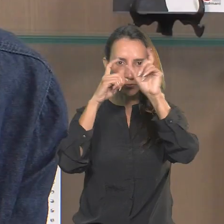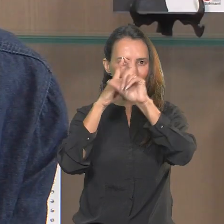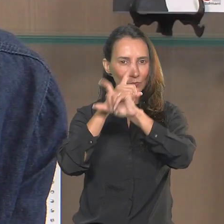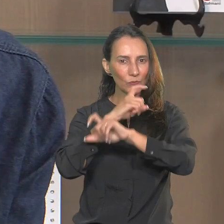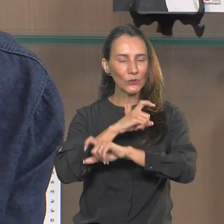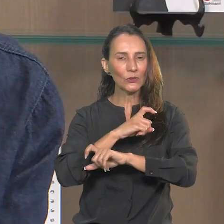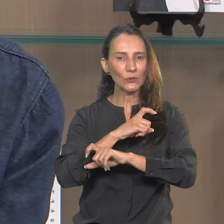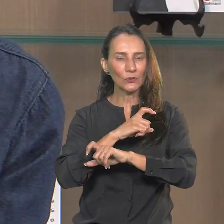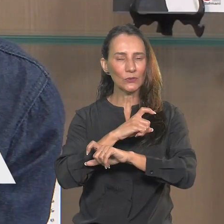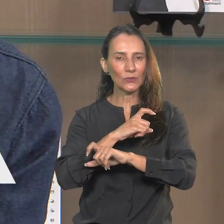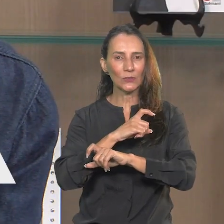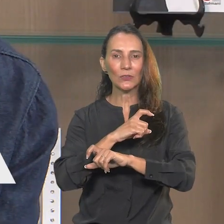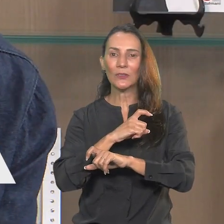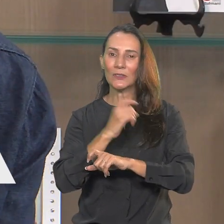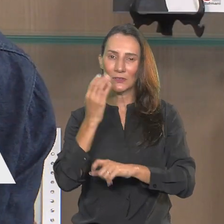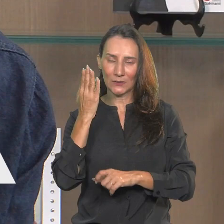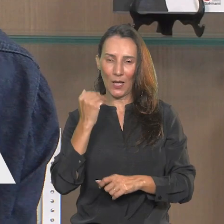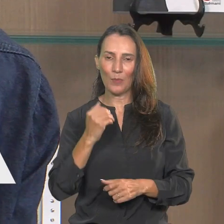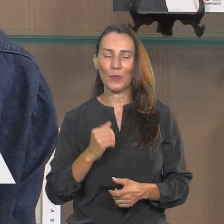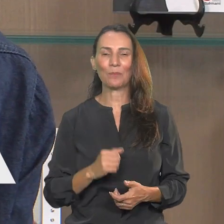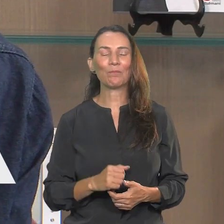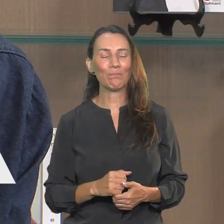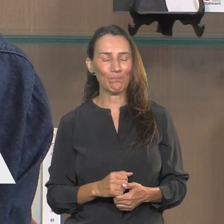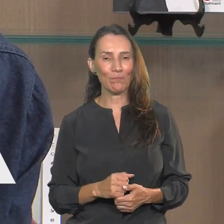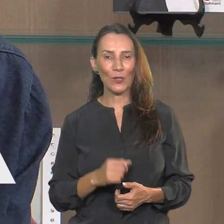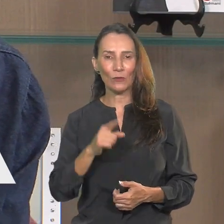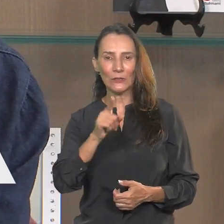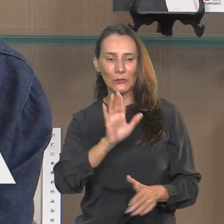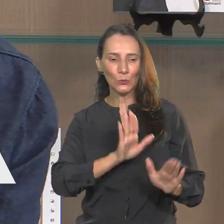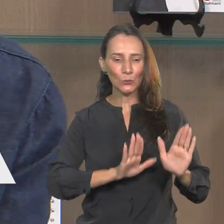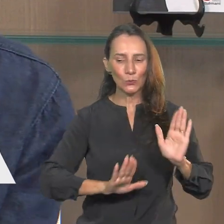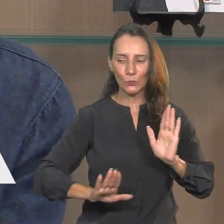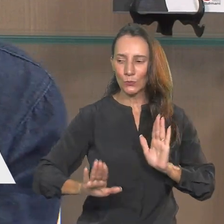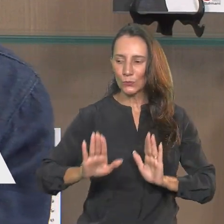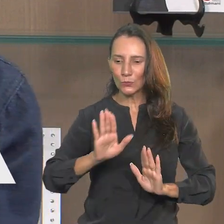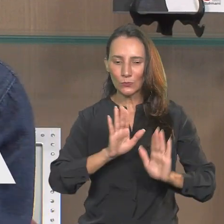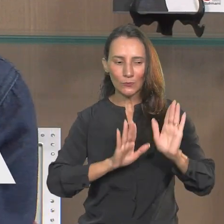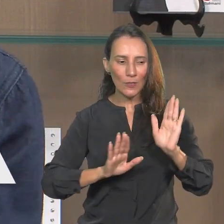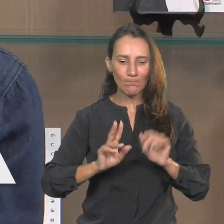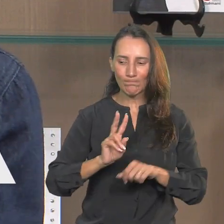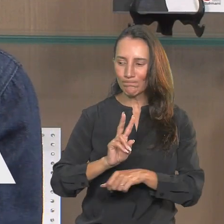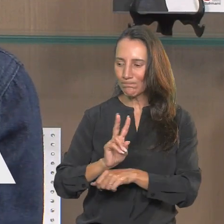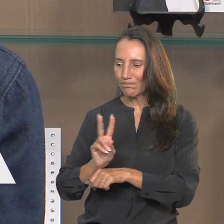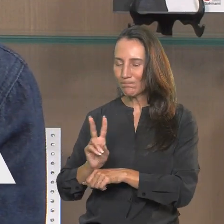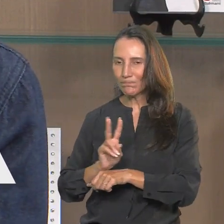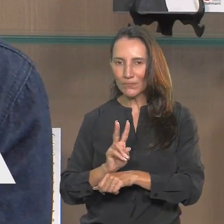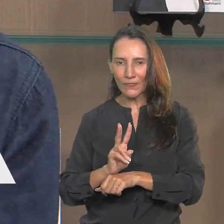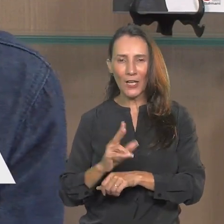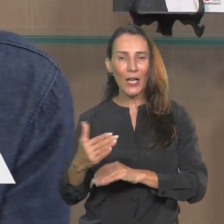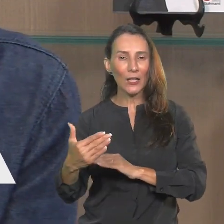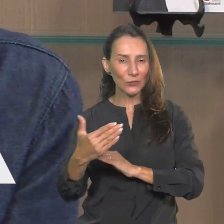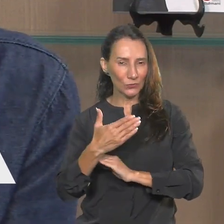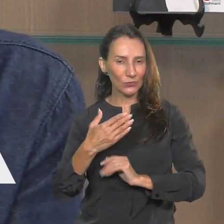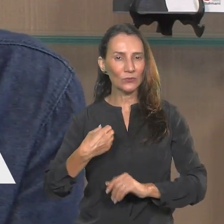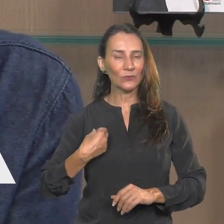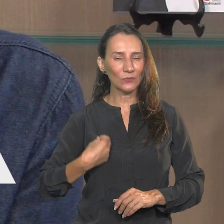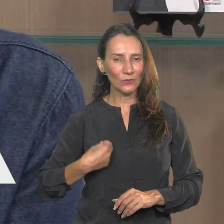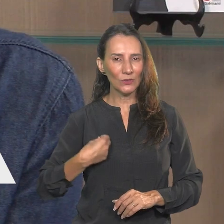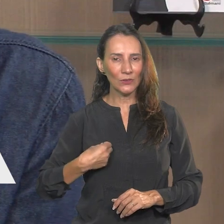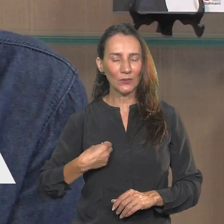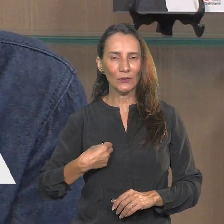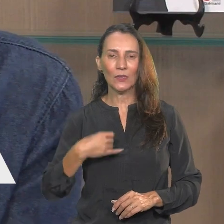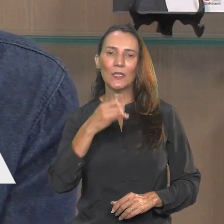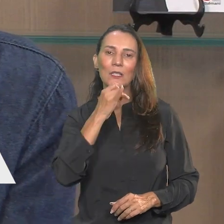A prevenção é uma das armas mais fortes em nosso favor, tá? O que é